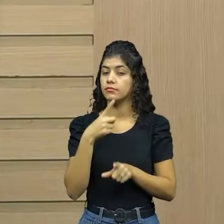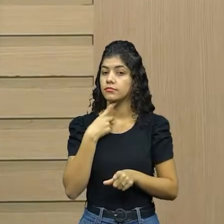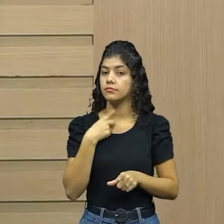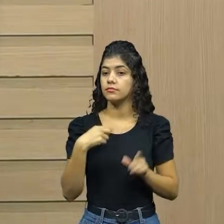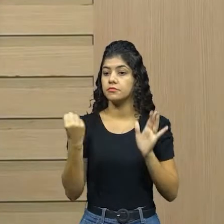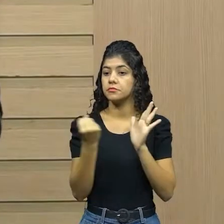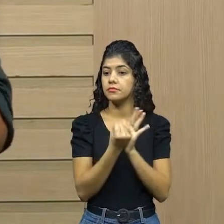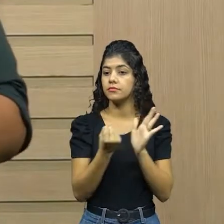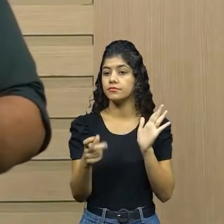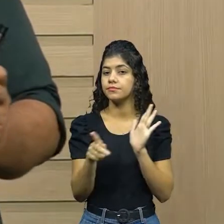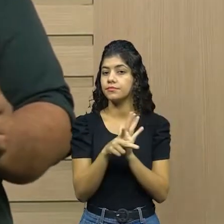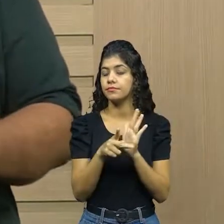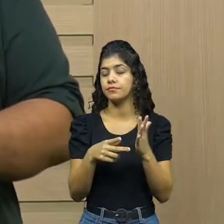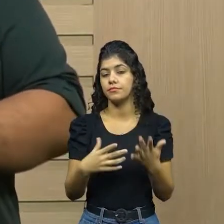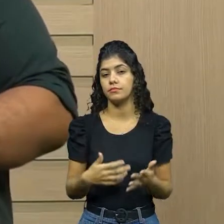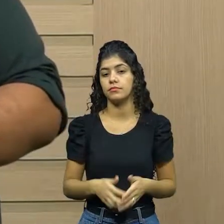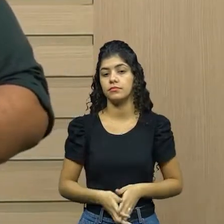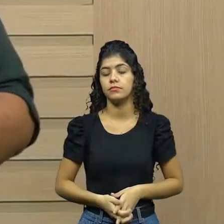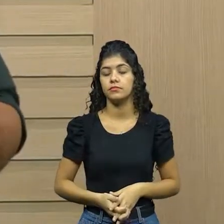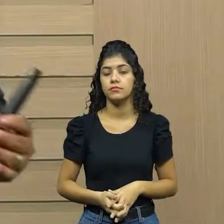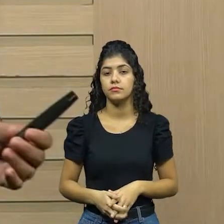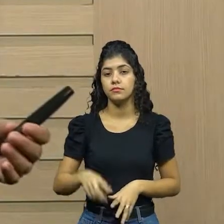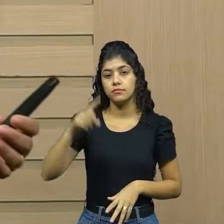específica. A ideia